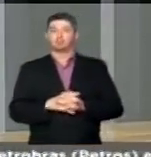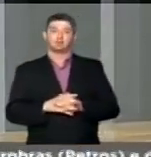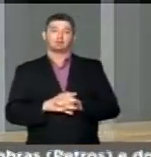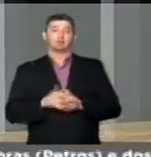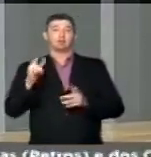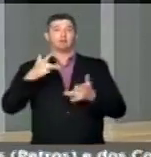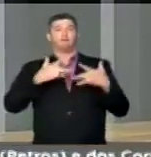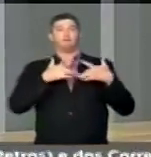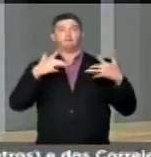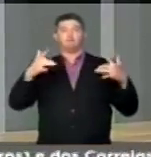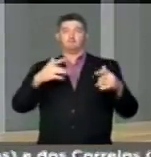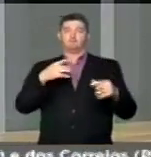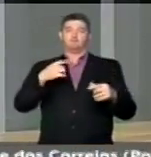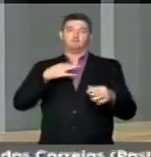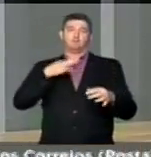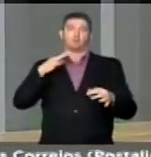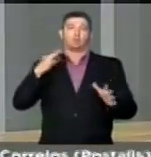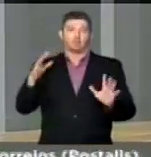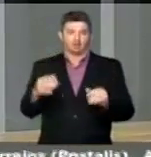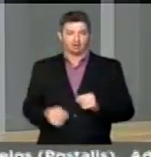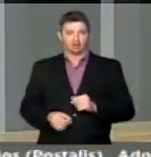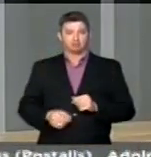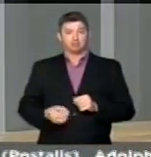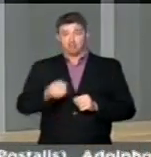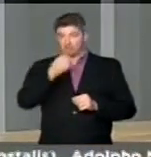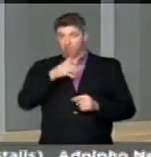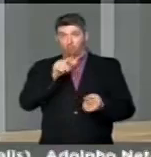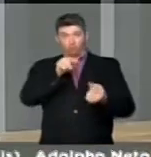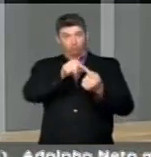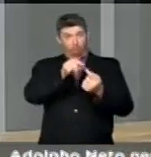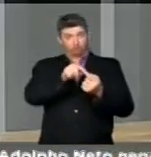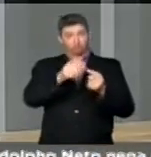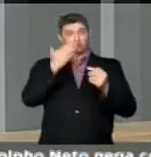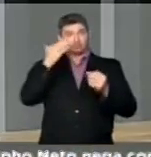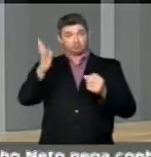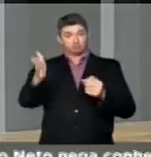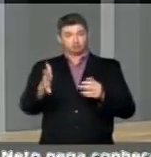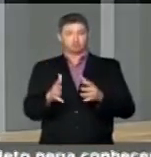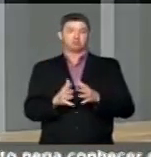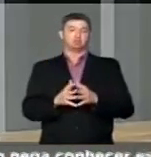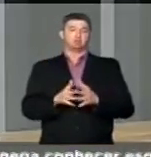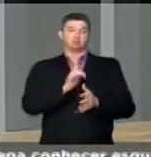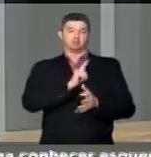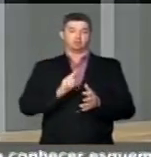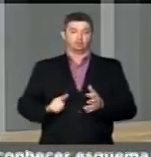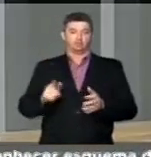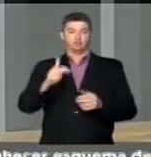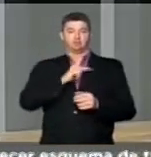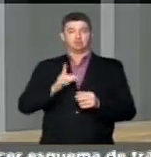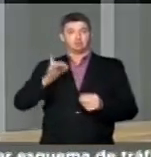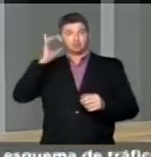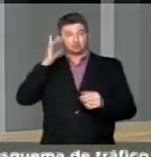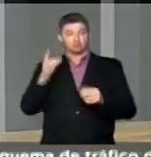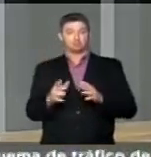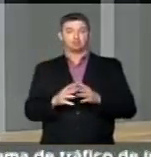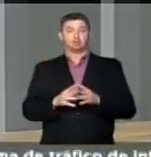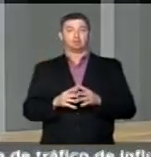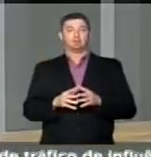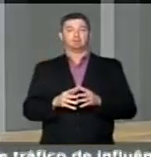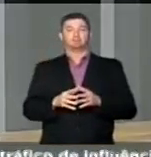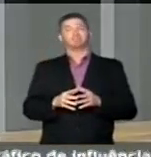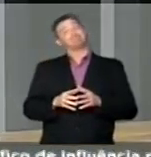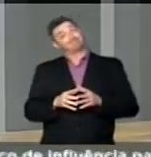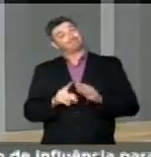metas voluntárias, são metas satisfatórias apresentadas pelo governo da presidente Dilma.